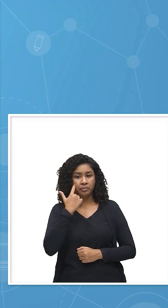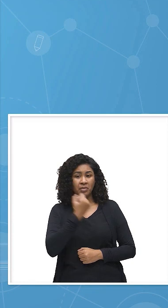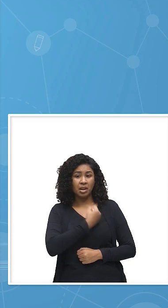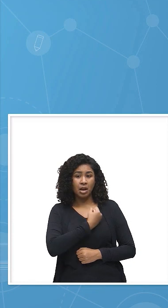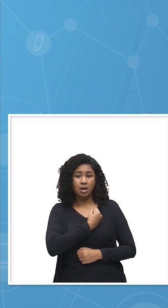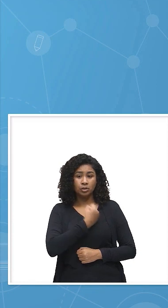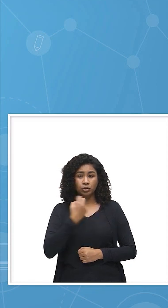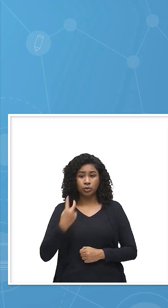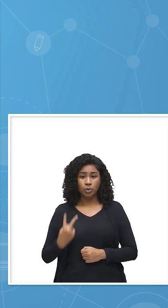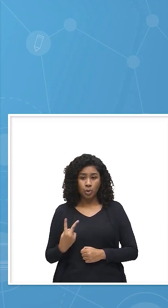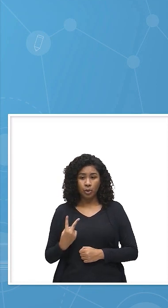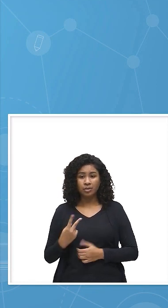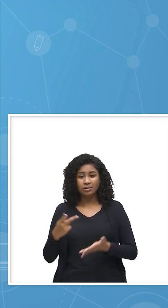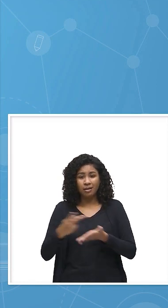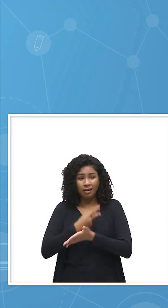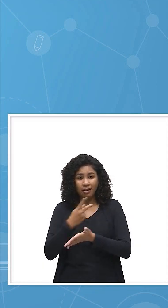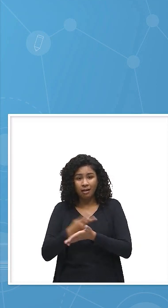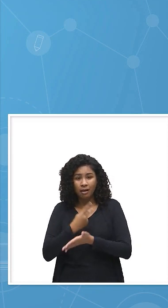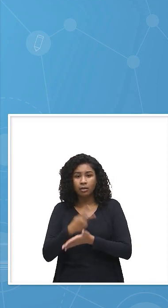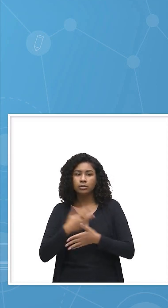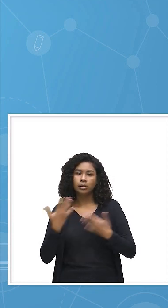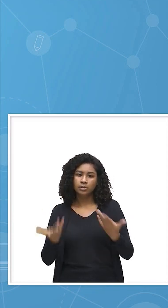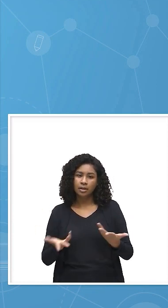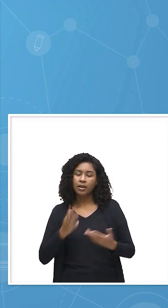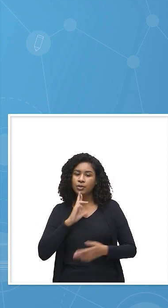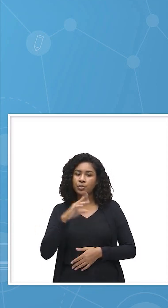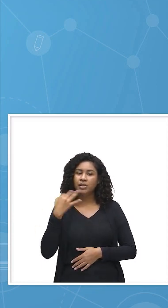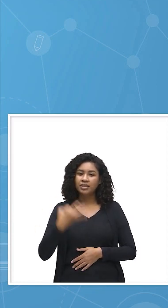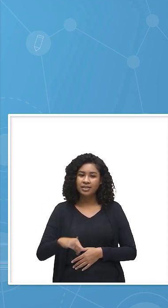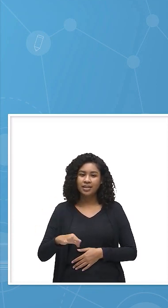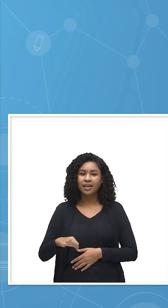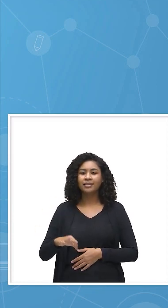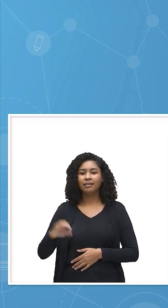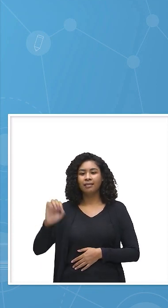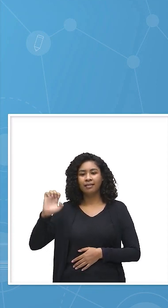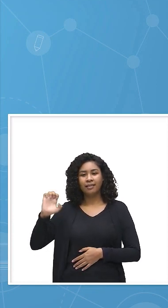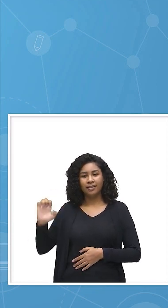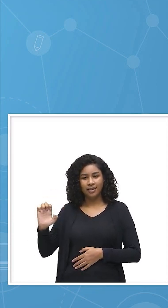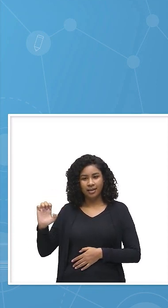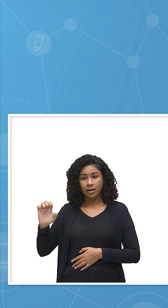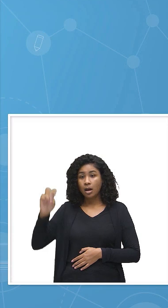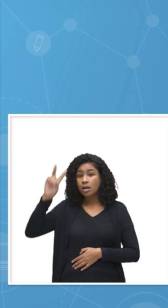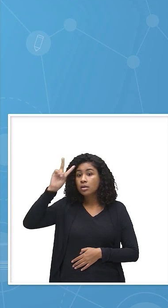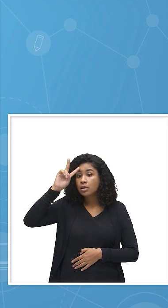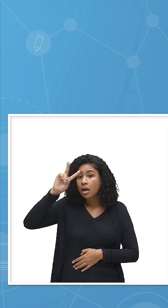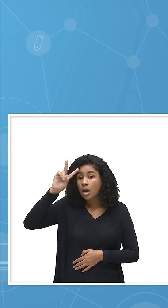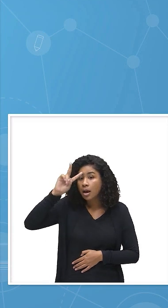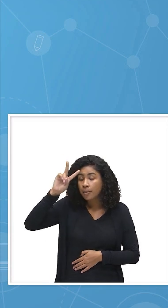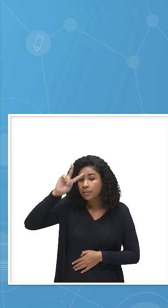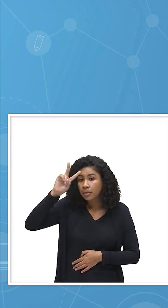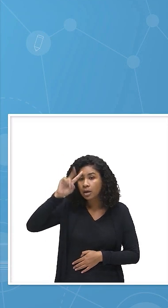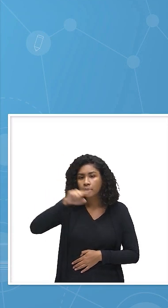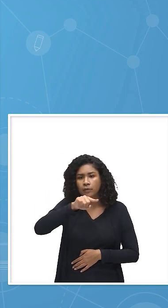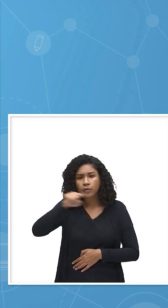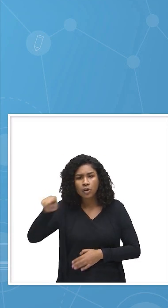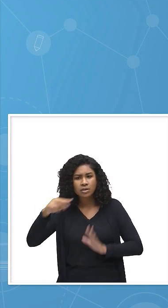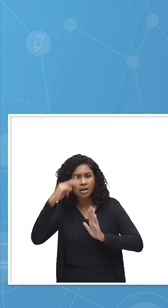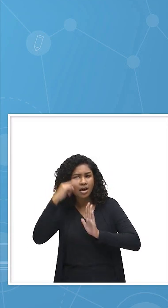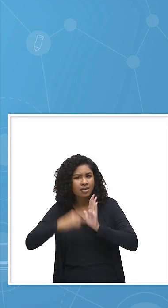a gente vai ter aqui a 1 e a 3. Lembrando, tá? Que quando você lê a 2, você lê